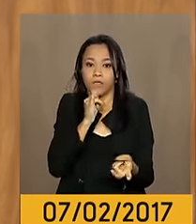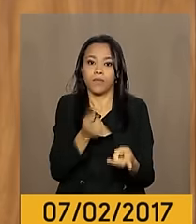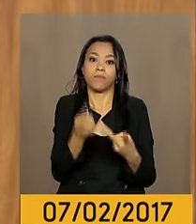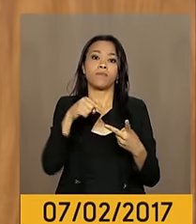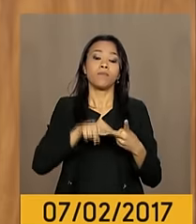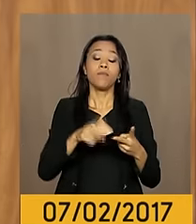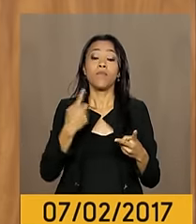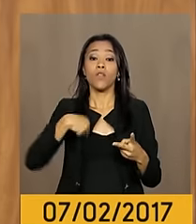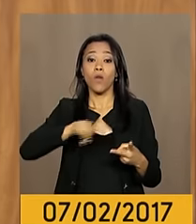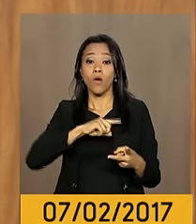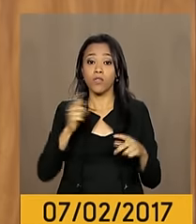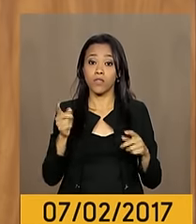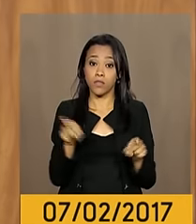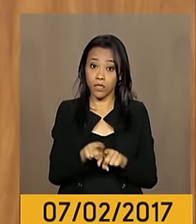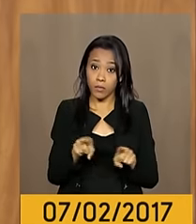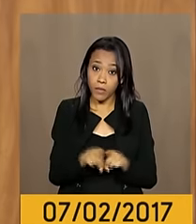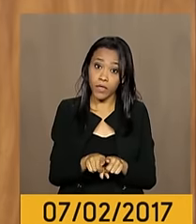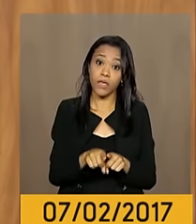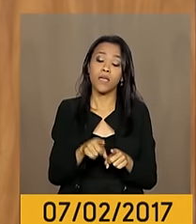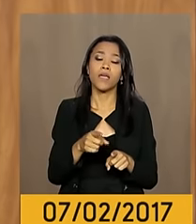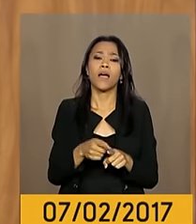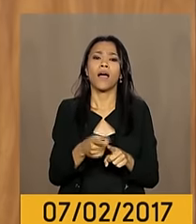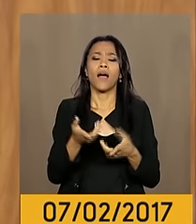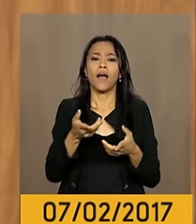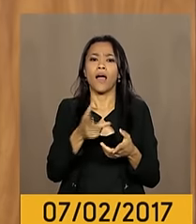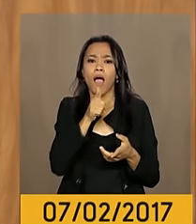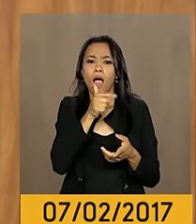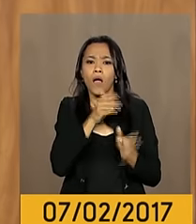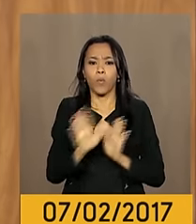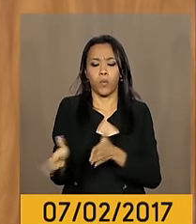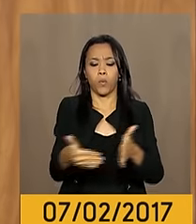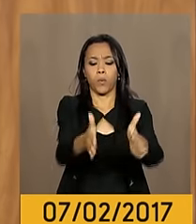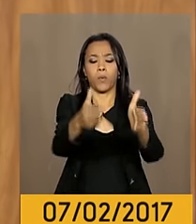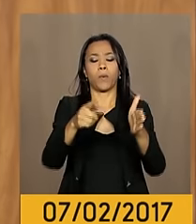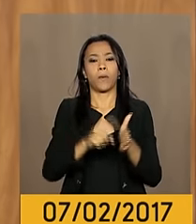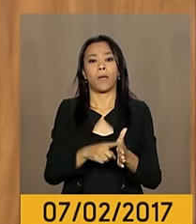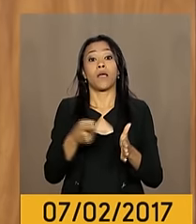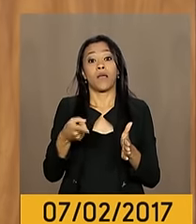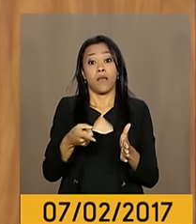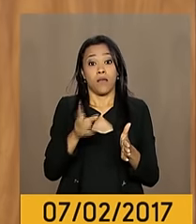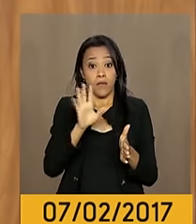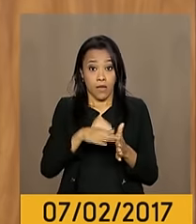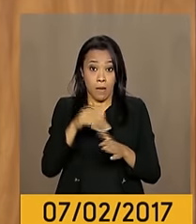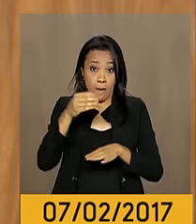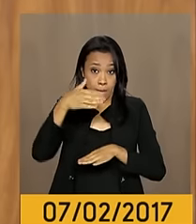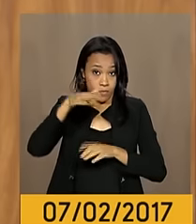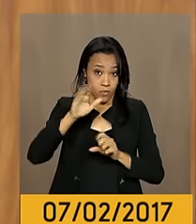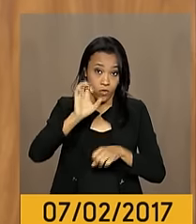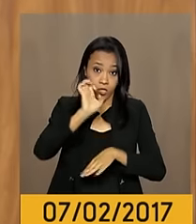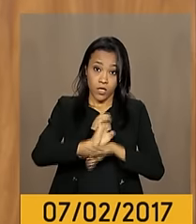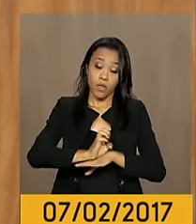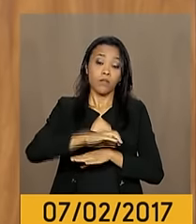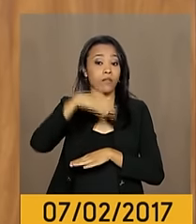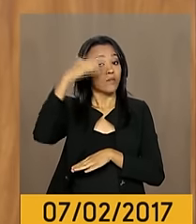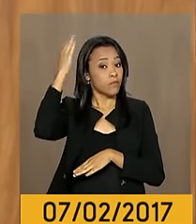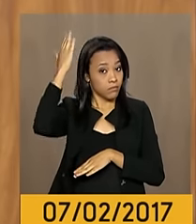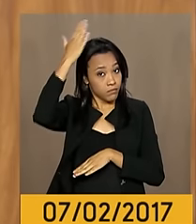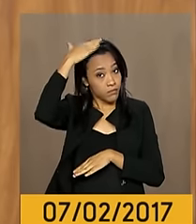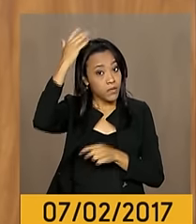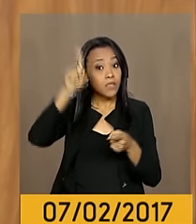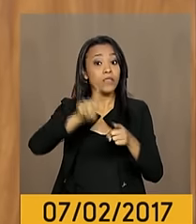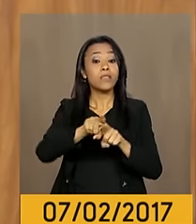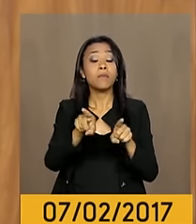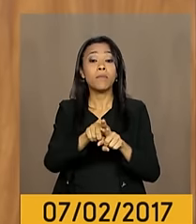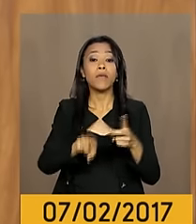estamos modernizando a hidrovia Paraguai Paraná o presidente macre também está no Brasil